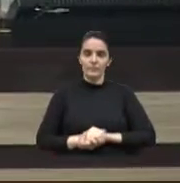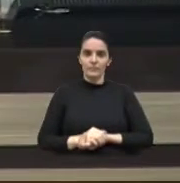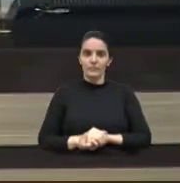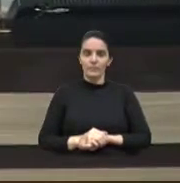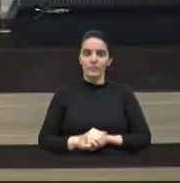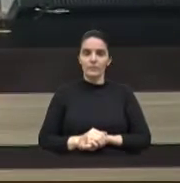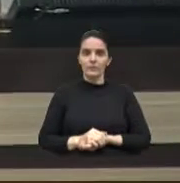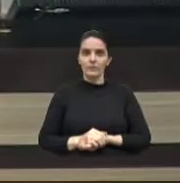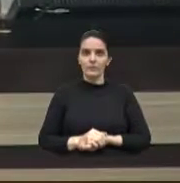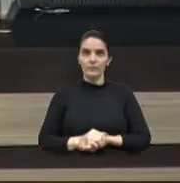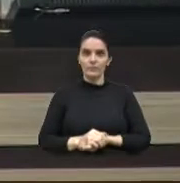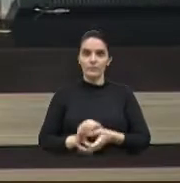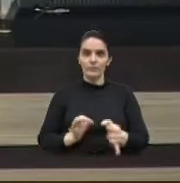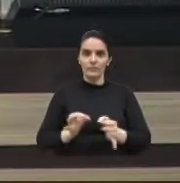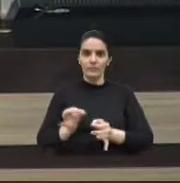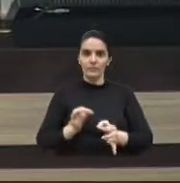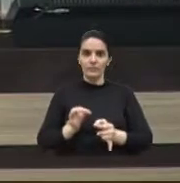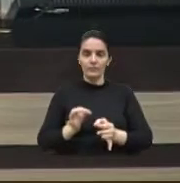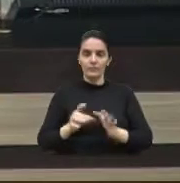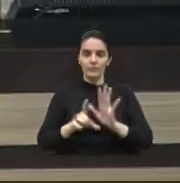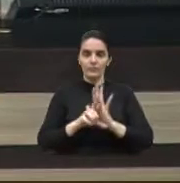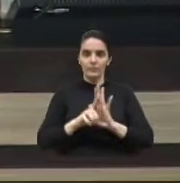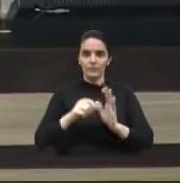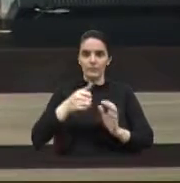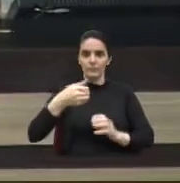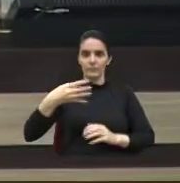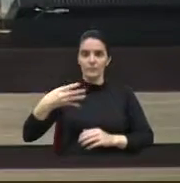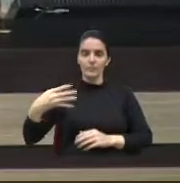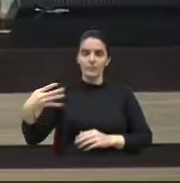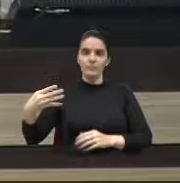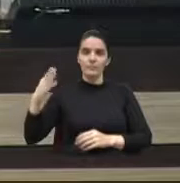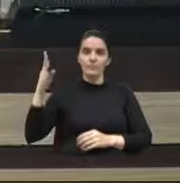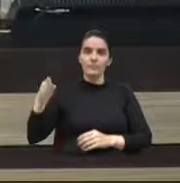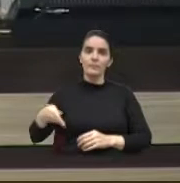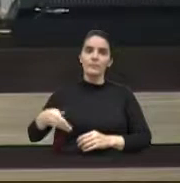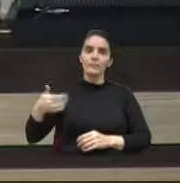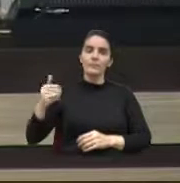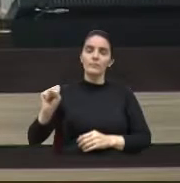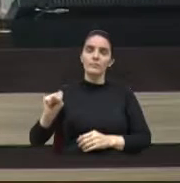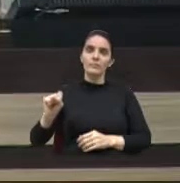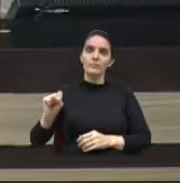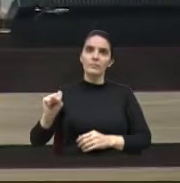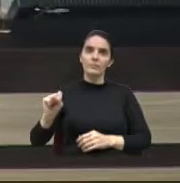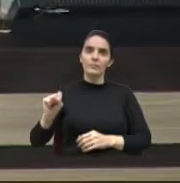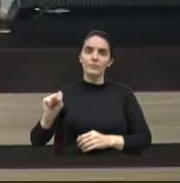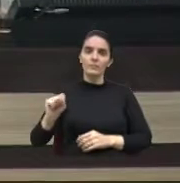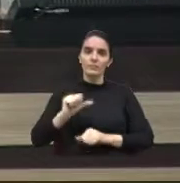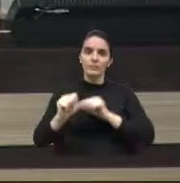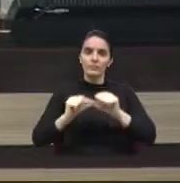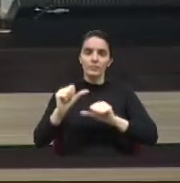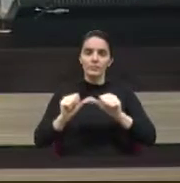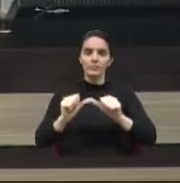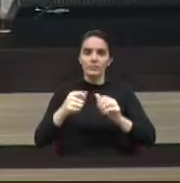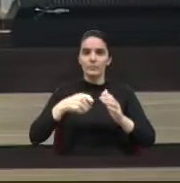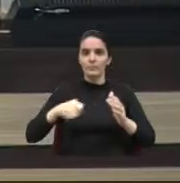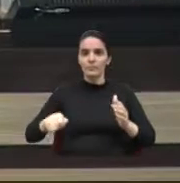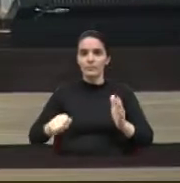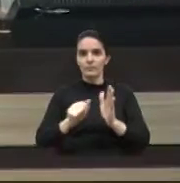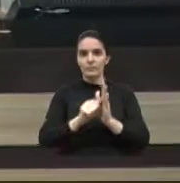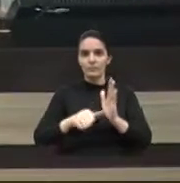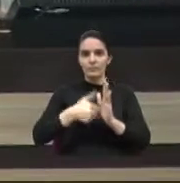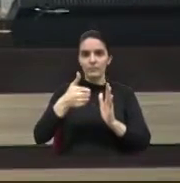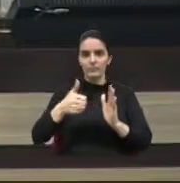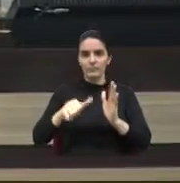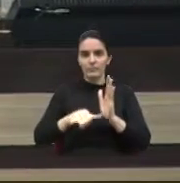competentes. Projeto de lei número 144, 2018, altera a redação do artigo 1º,